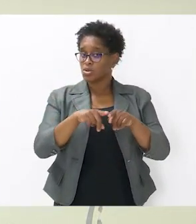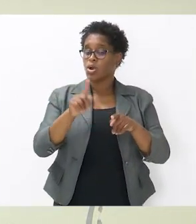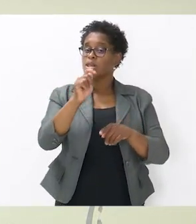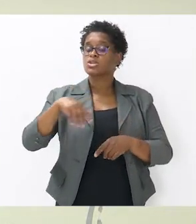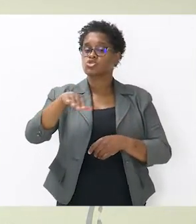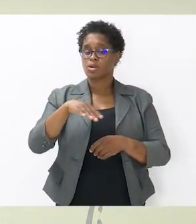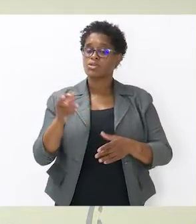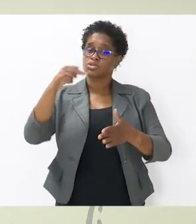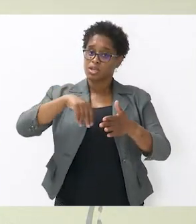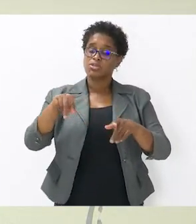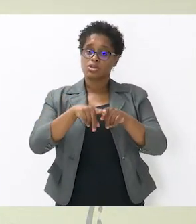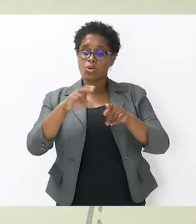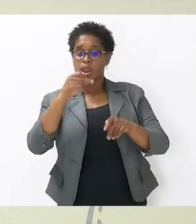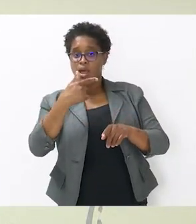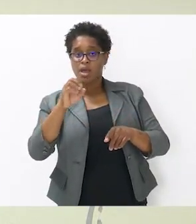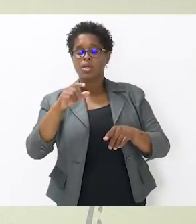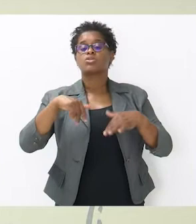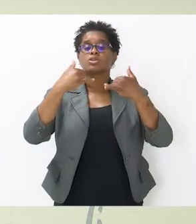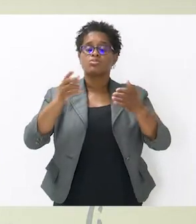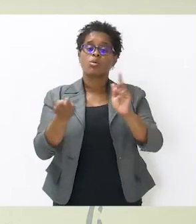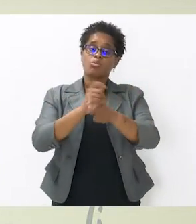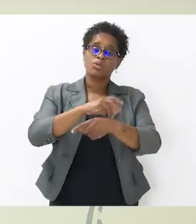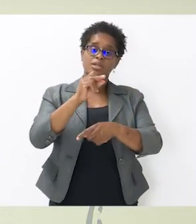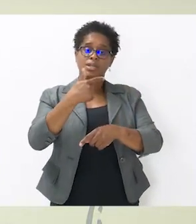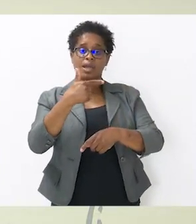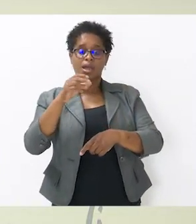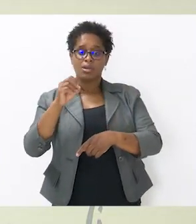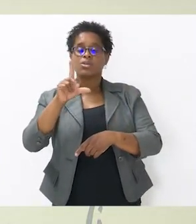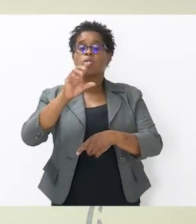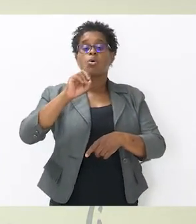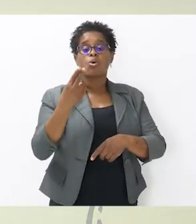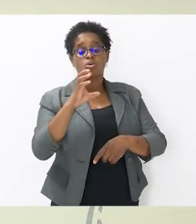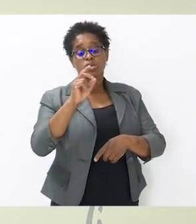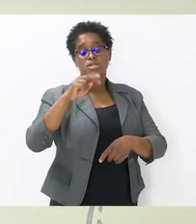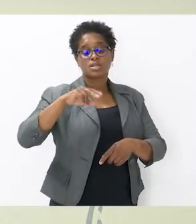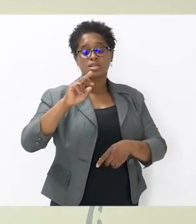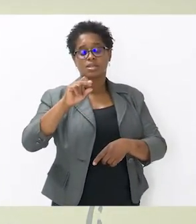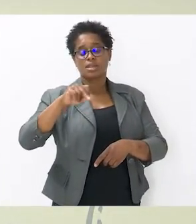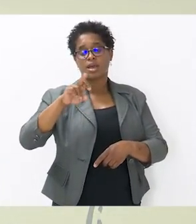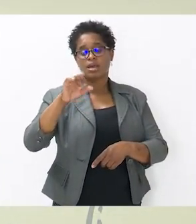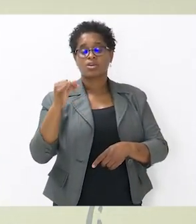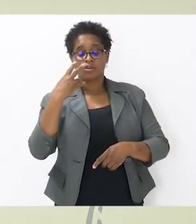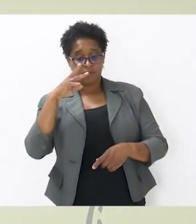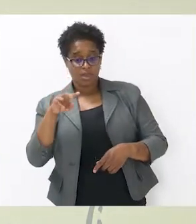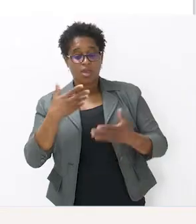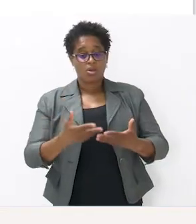ato, e depois muda-se de ato ou também cenário, certo? Vamos ver agora um exemplo aqui.